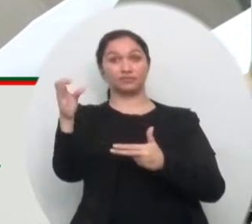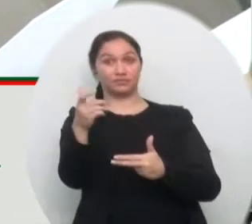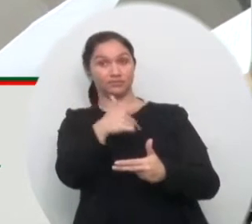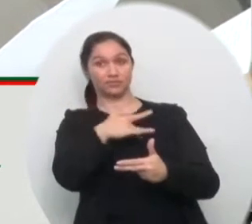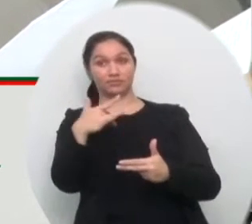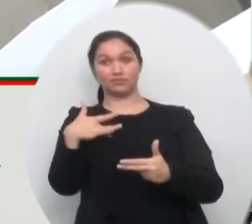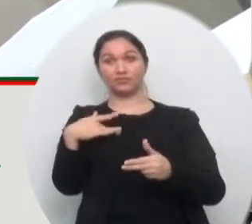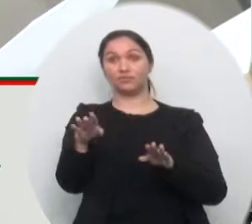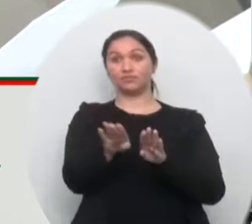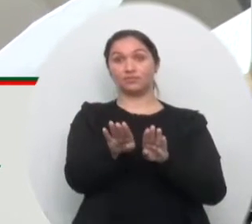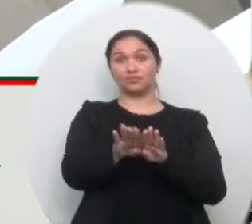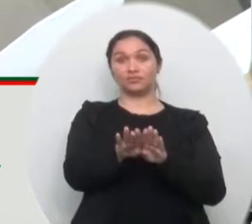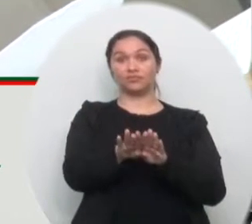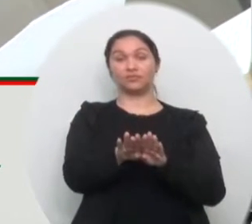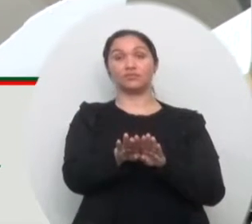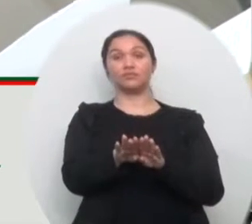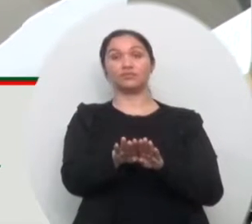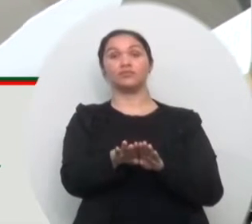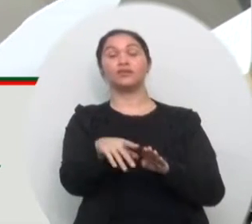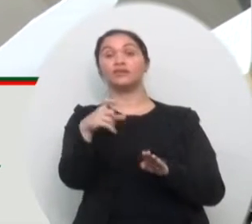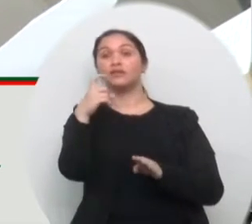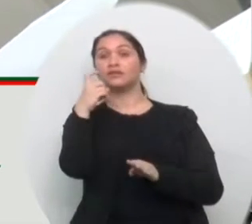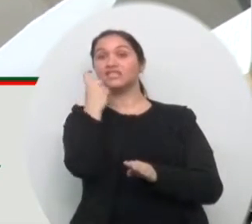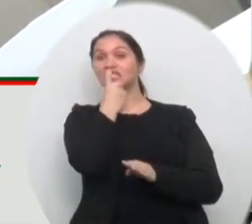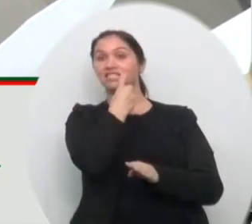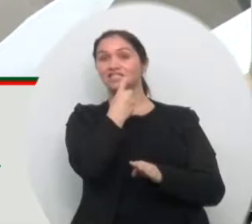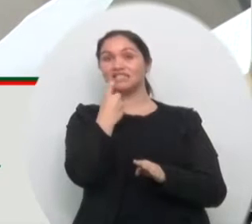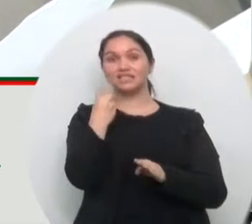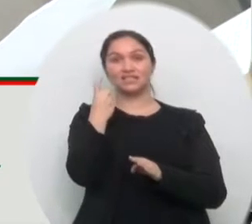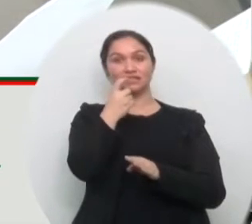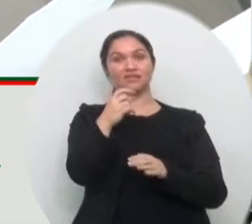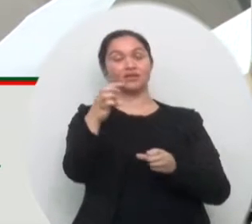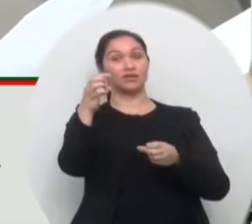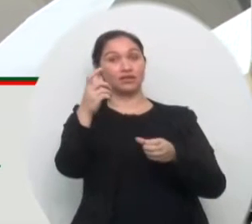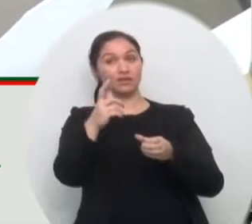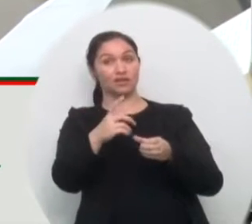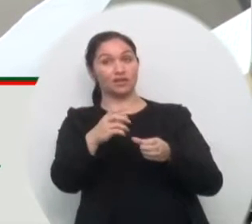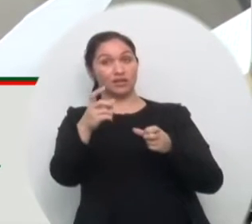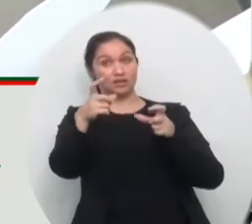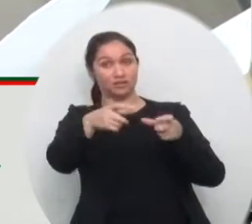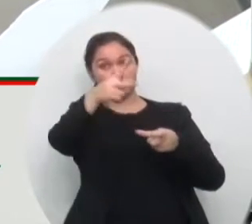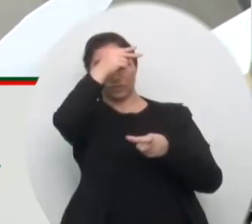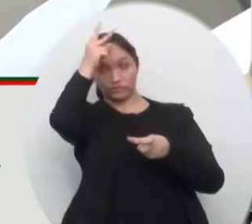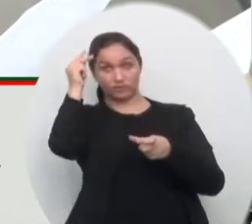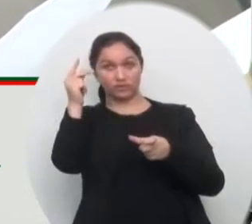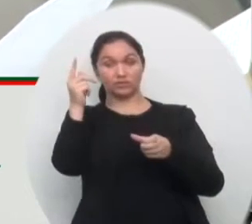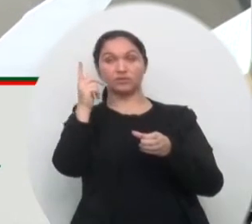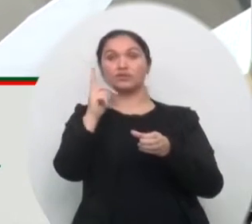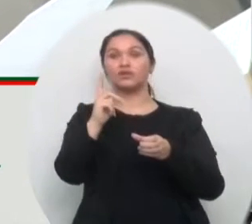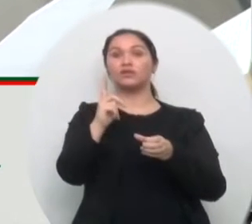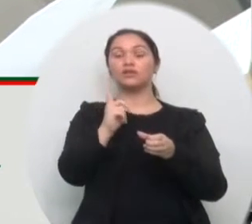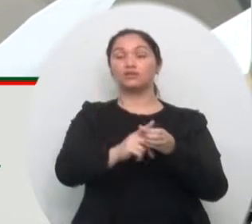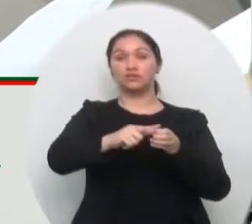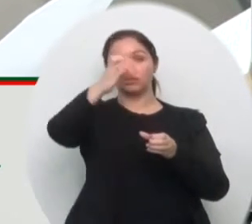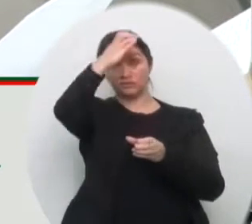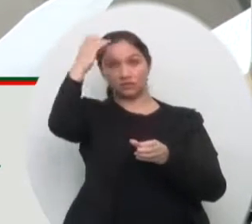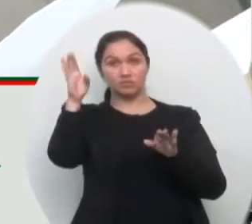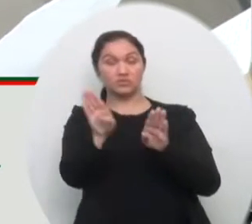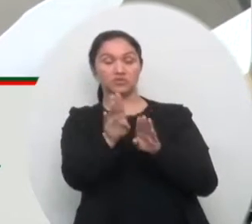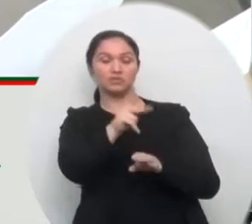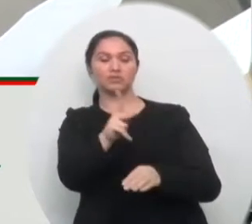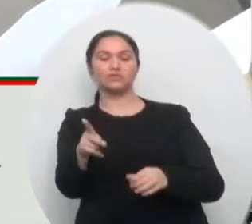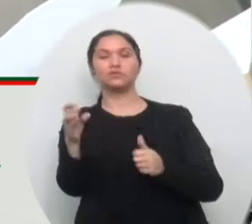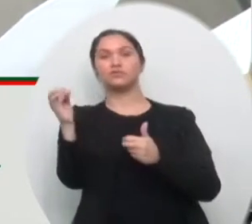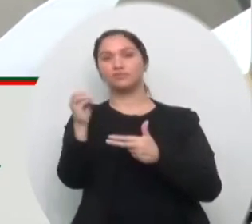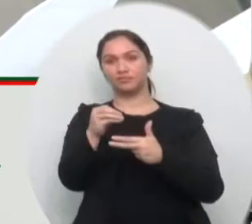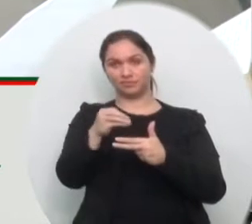da Prefeitura de Criciúma e professor da Unesc, atuando em vários temas relevantes da odontologia, com ênfase